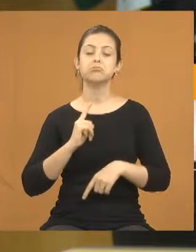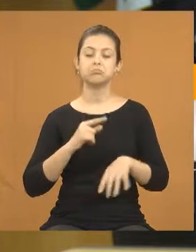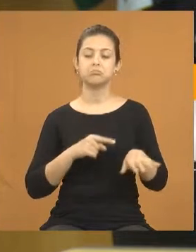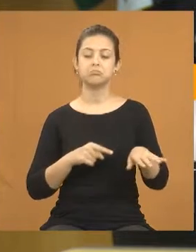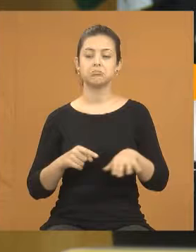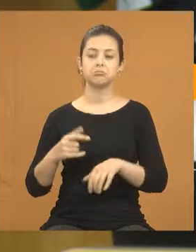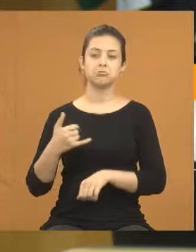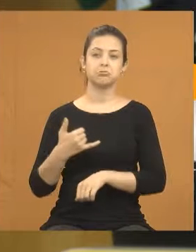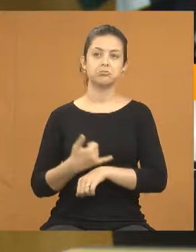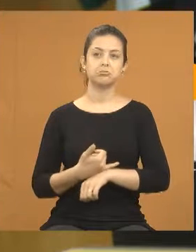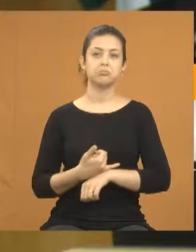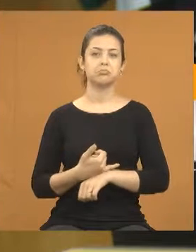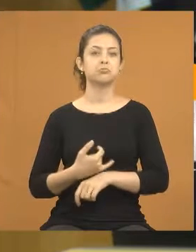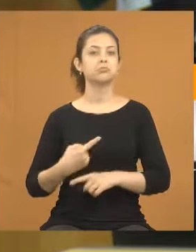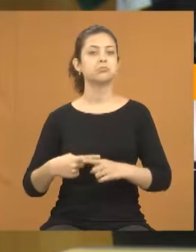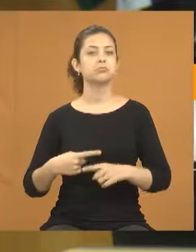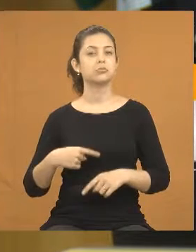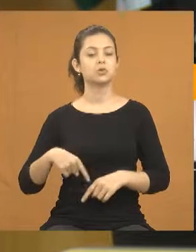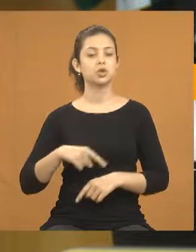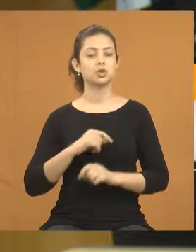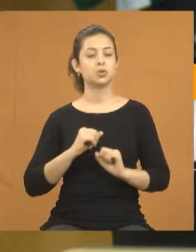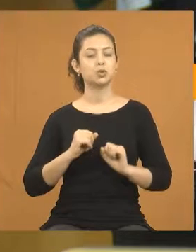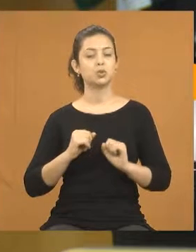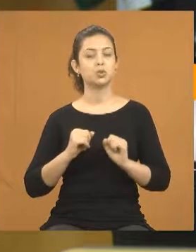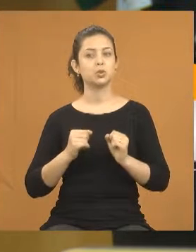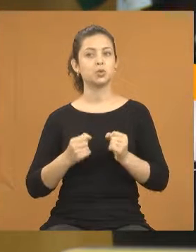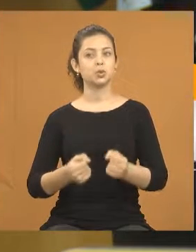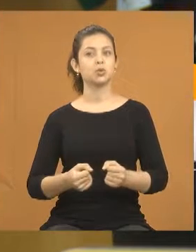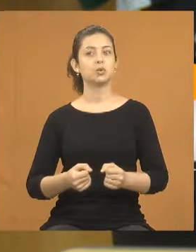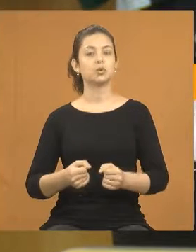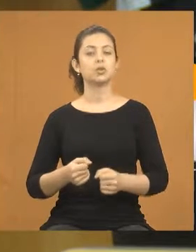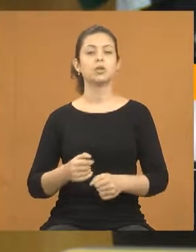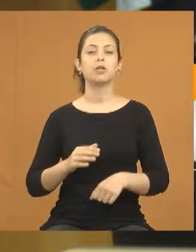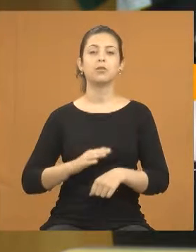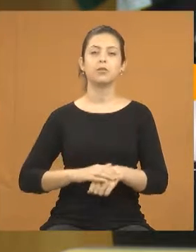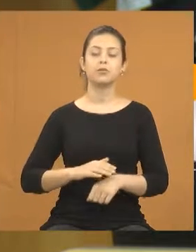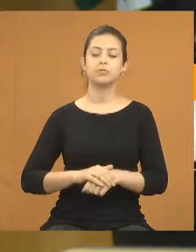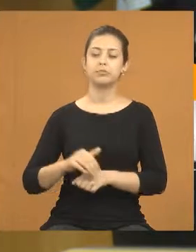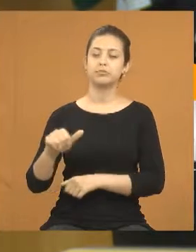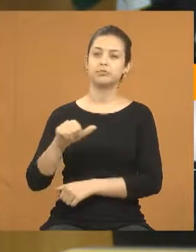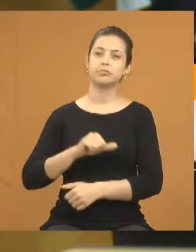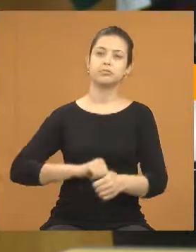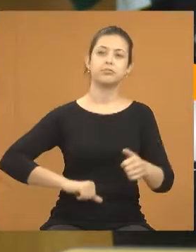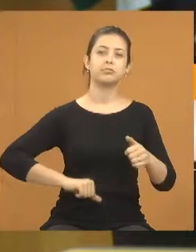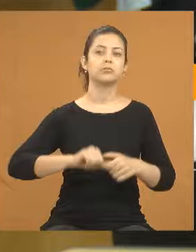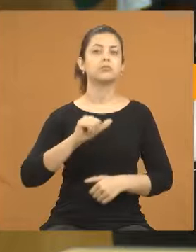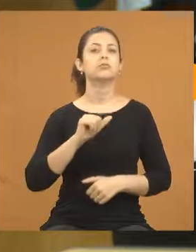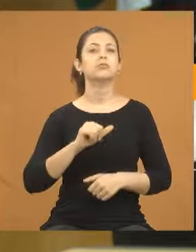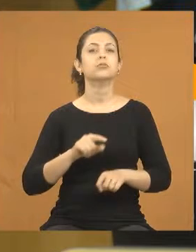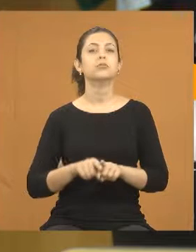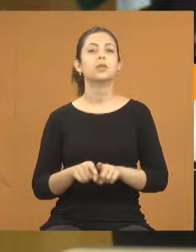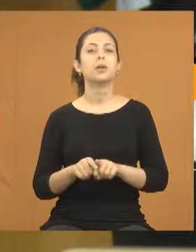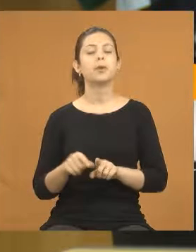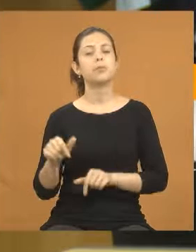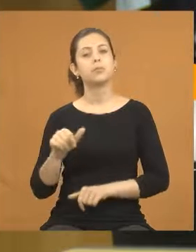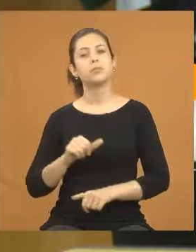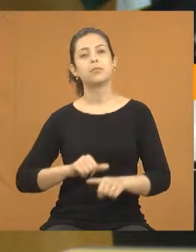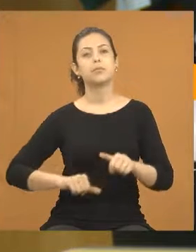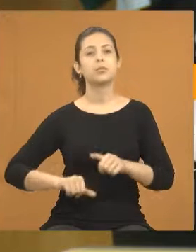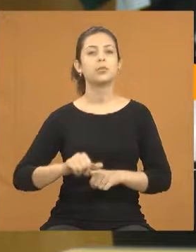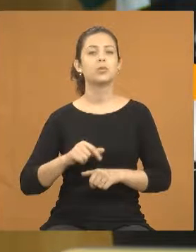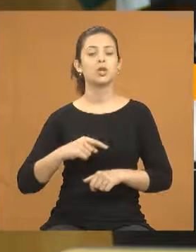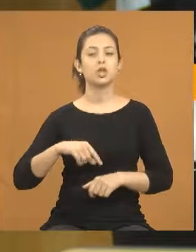nessa gestão, porque a gente está empenhado nisso, que é para fazer a transformação e a grande mudança aqui na